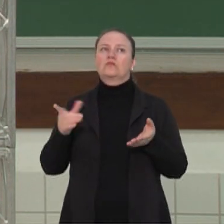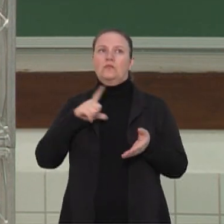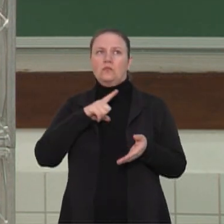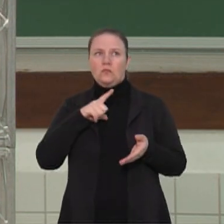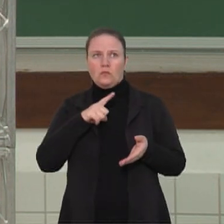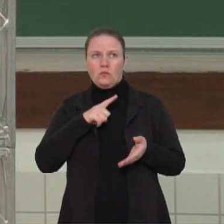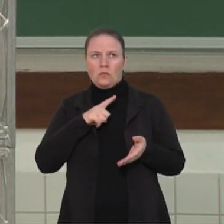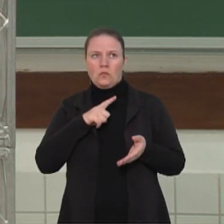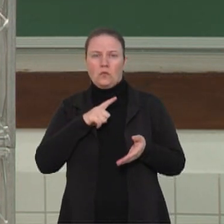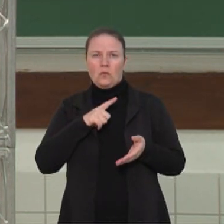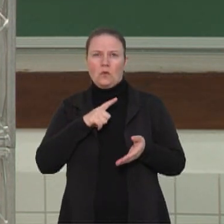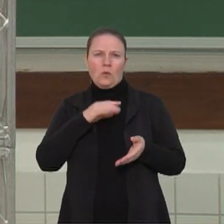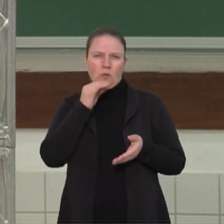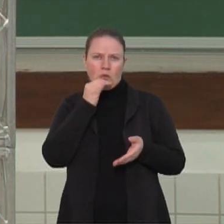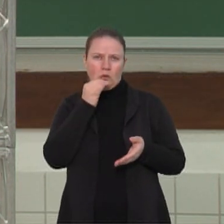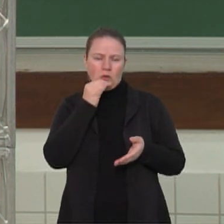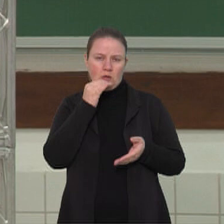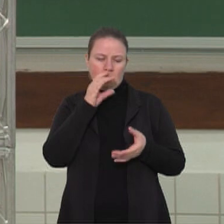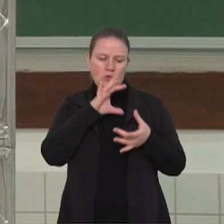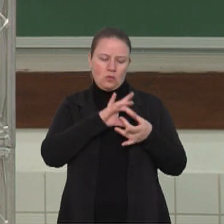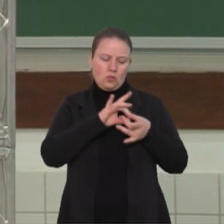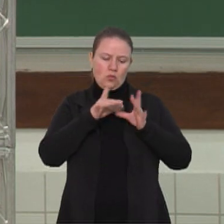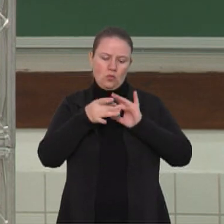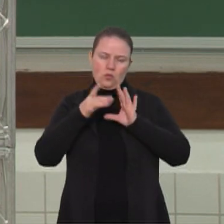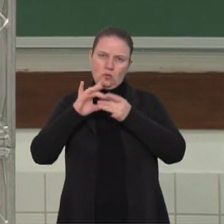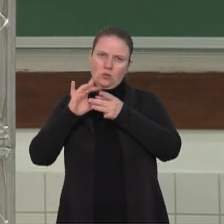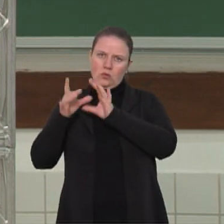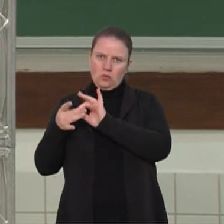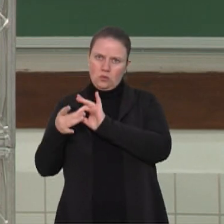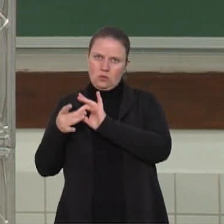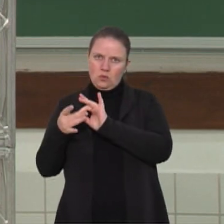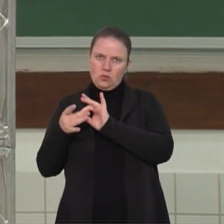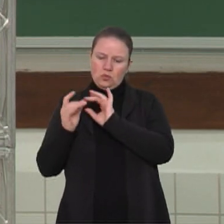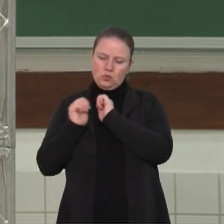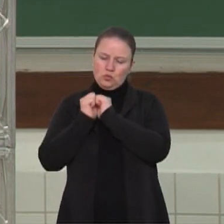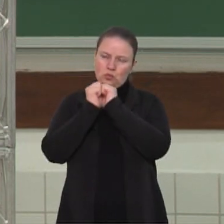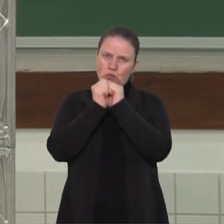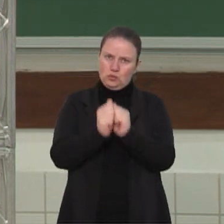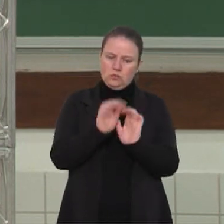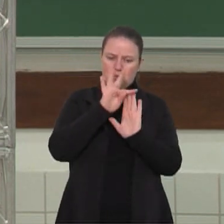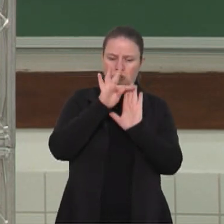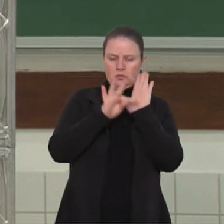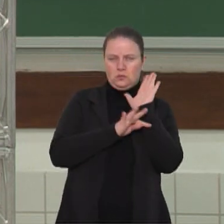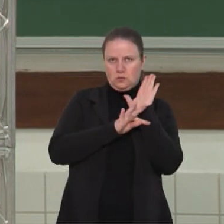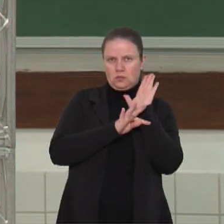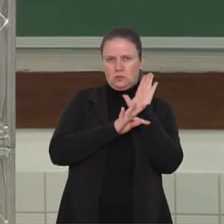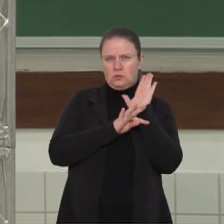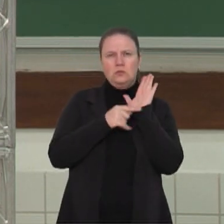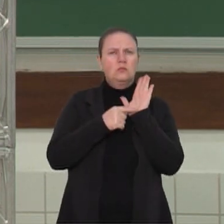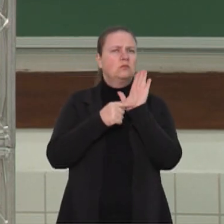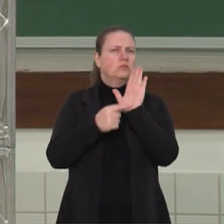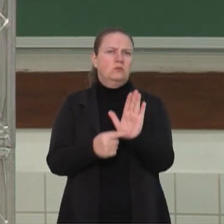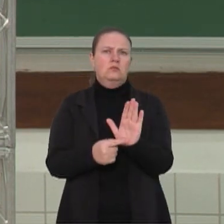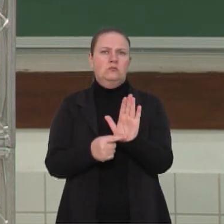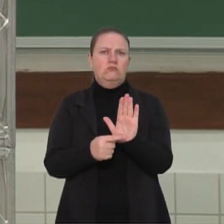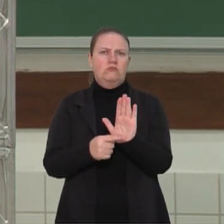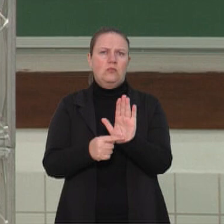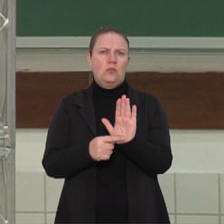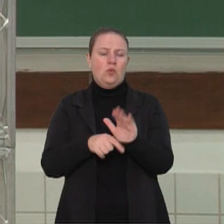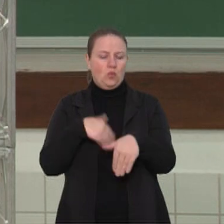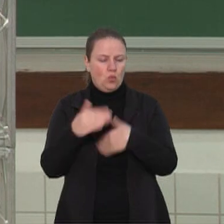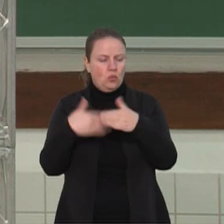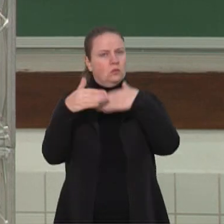coesão sequencial. Ela liga as partes de um texto e faz o texto